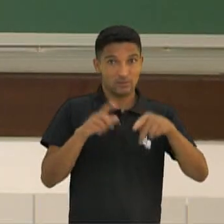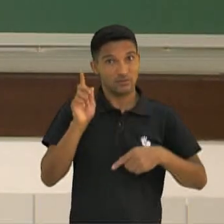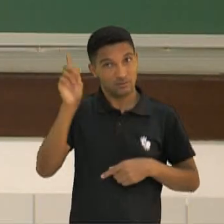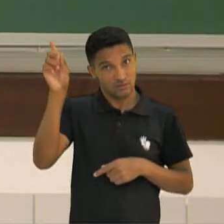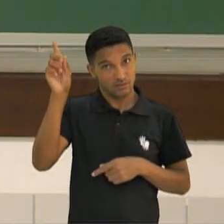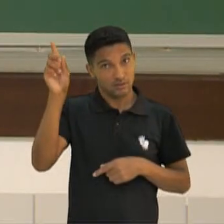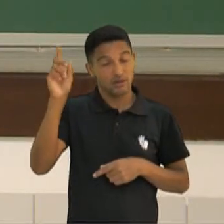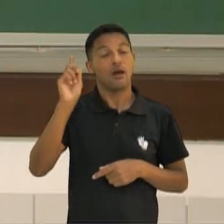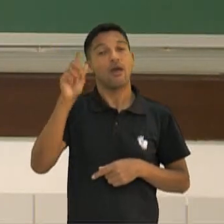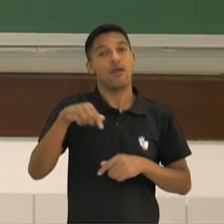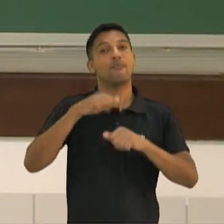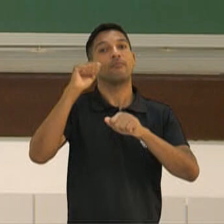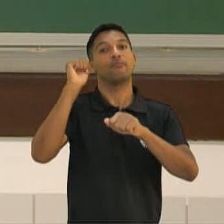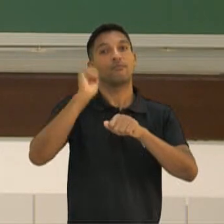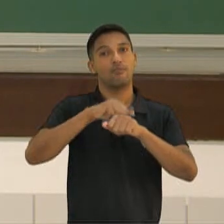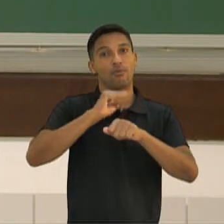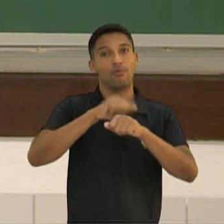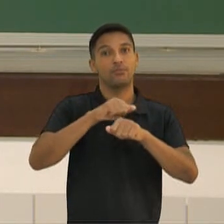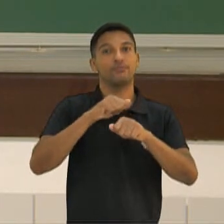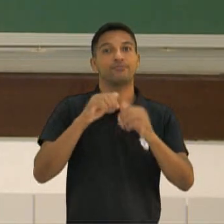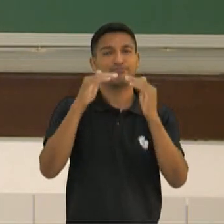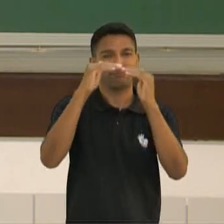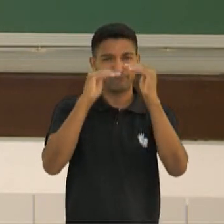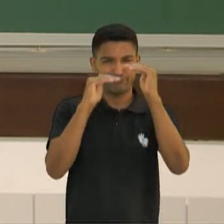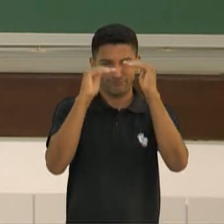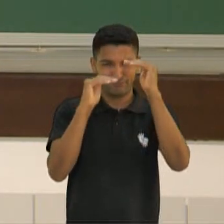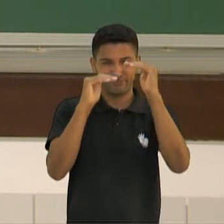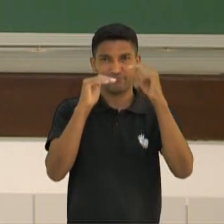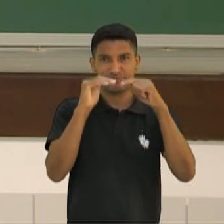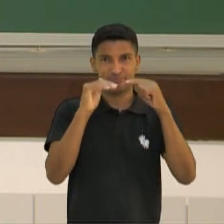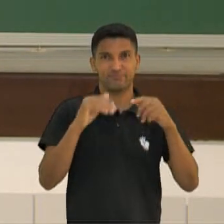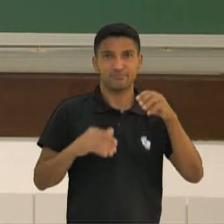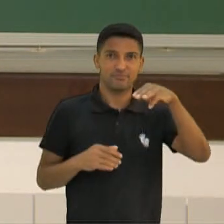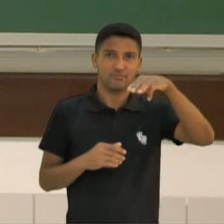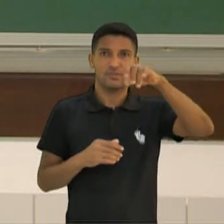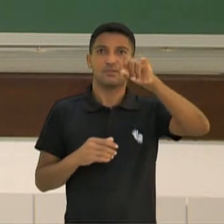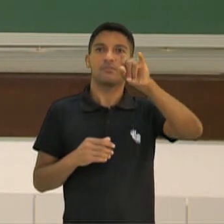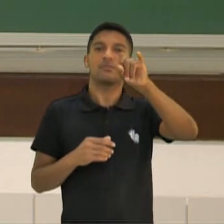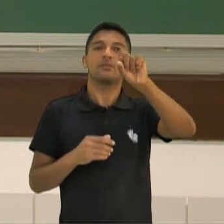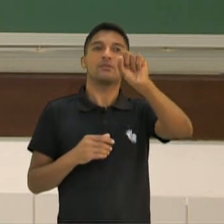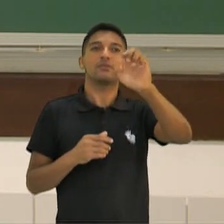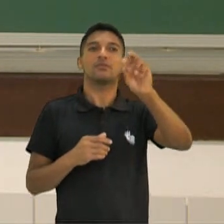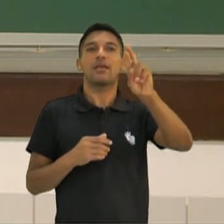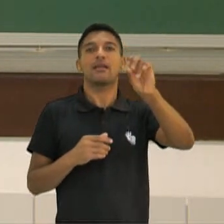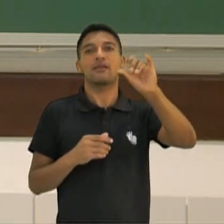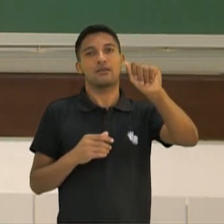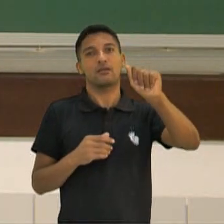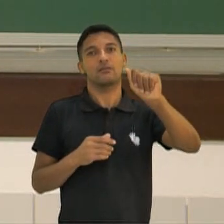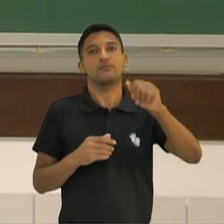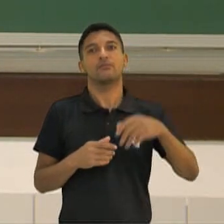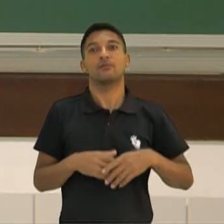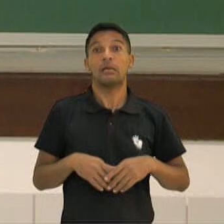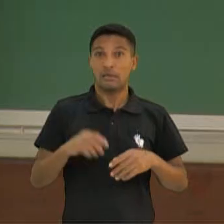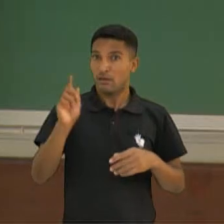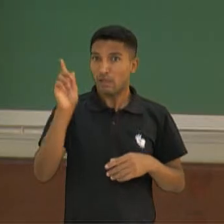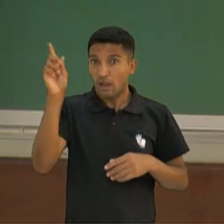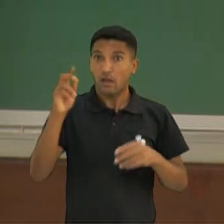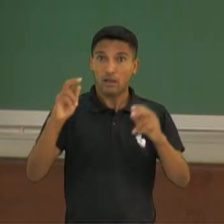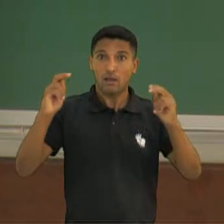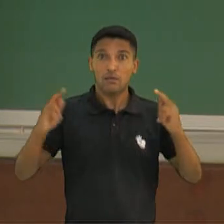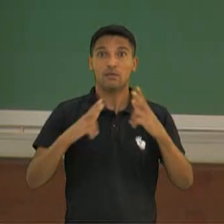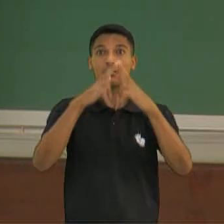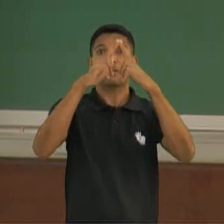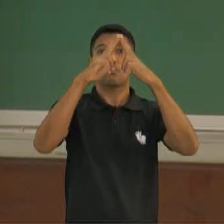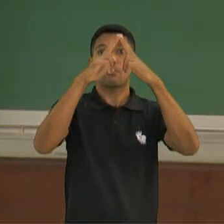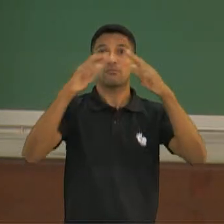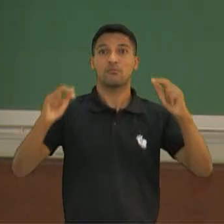cidades importantes da Europa Ocidental, em Londres. A gente viu que a pobreza está presente. Em Paris, né, em torno de